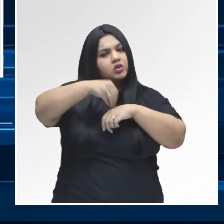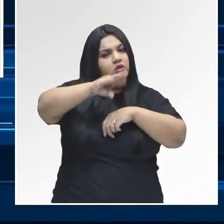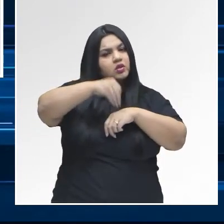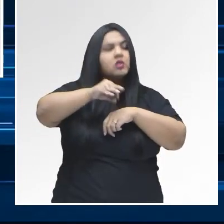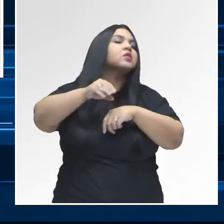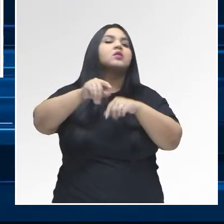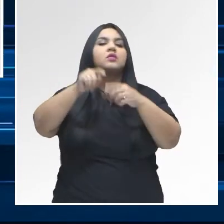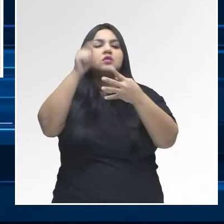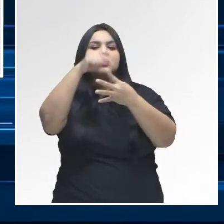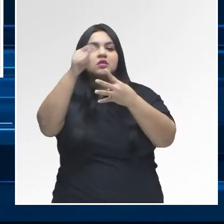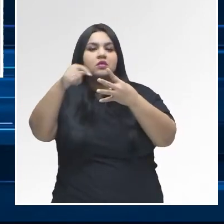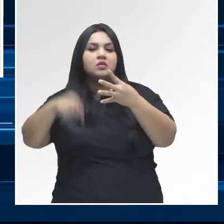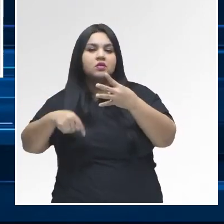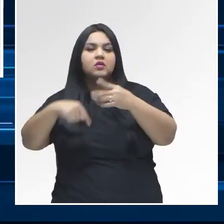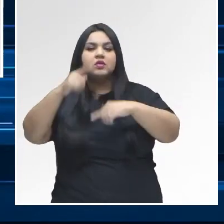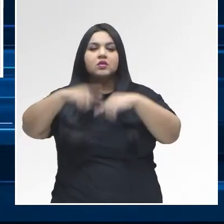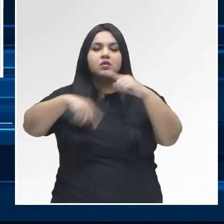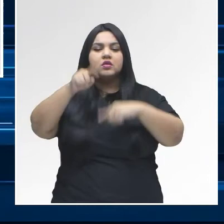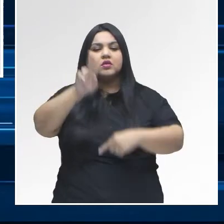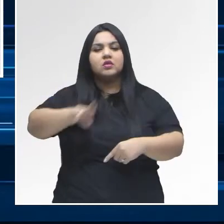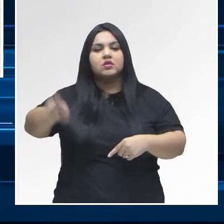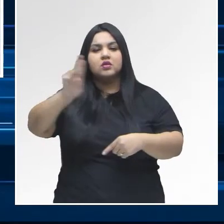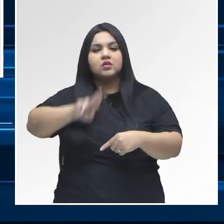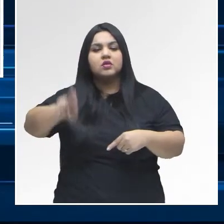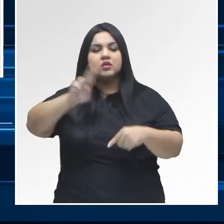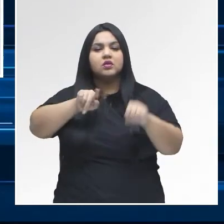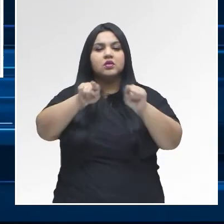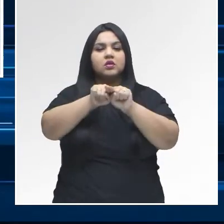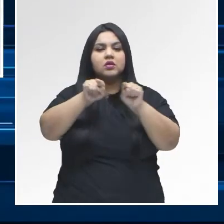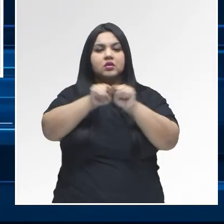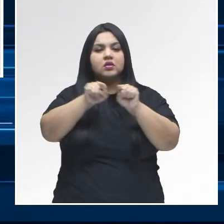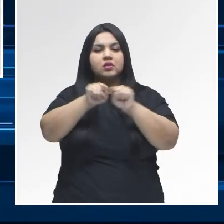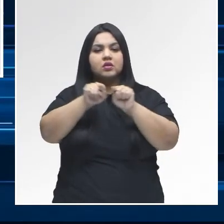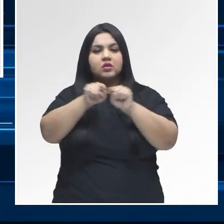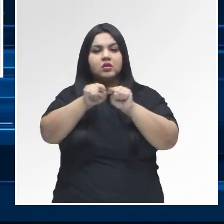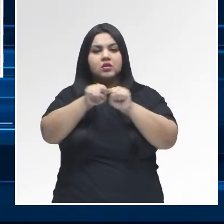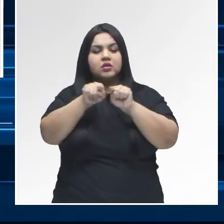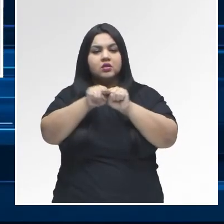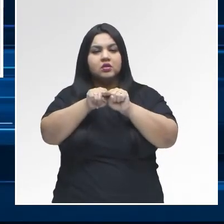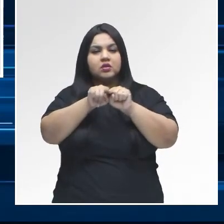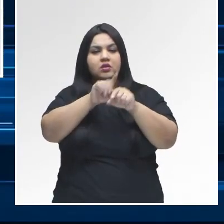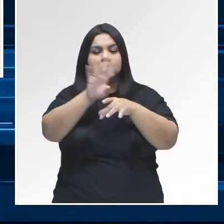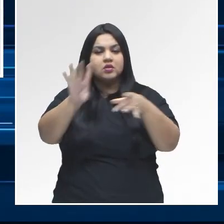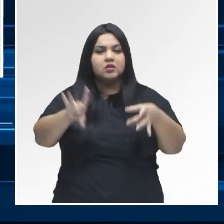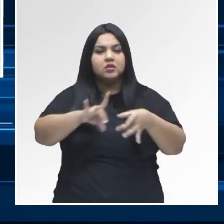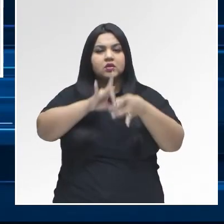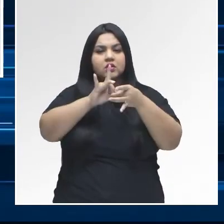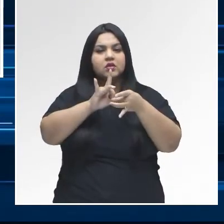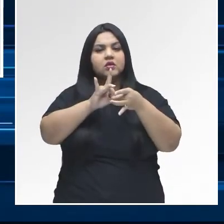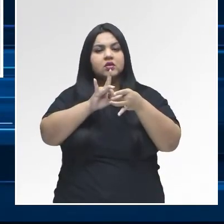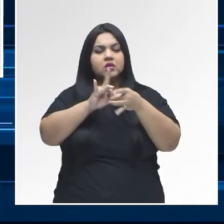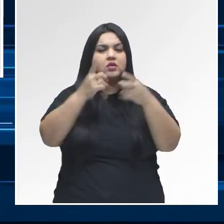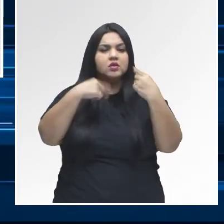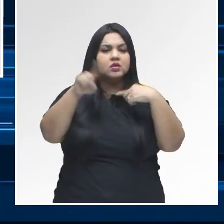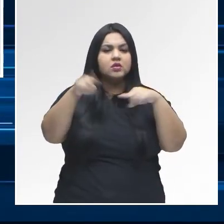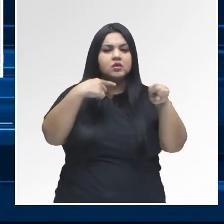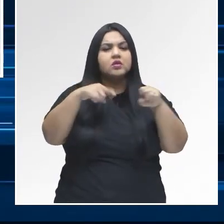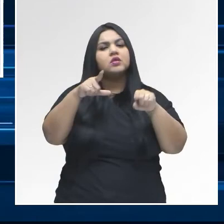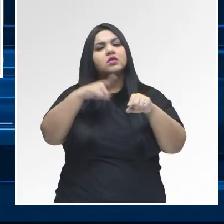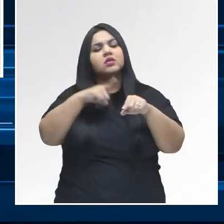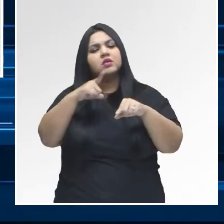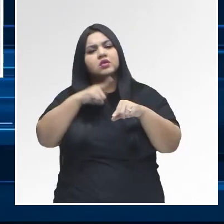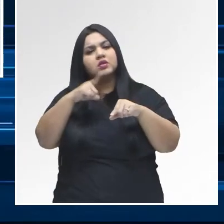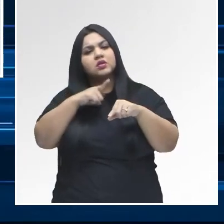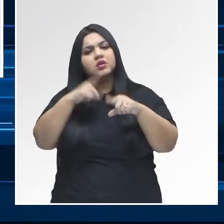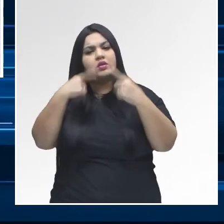esses instrumentos são utilizados muitas vezes também, tá? Associando a outros ritmos musicais. A todo momento tem ritmos